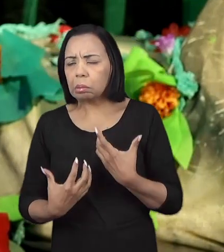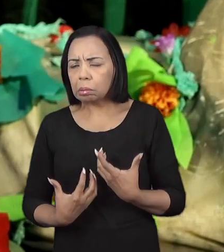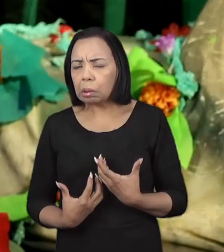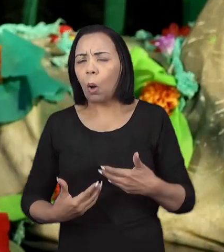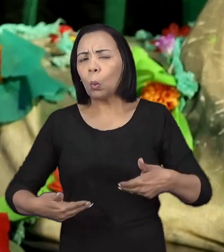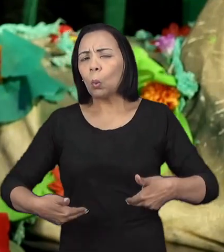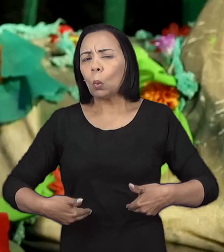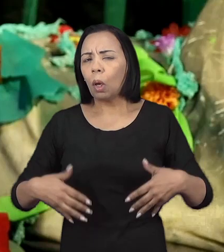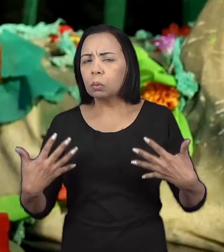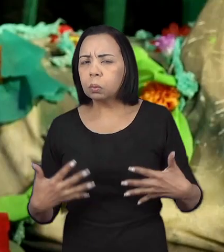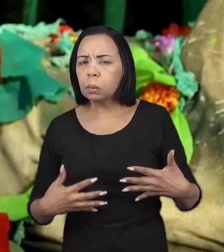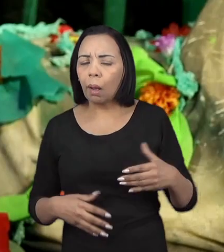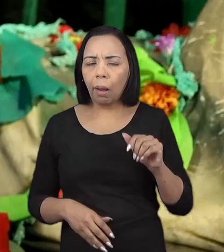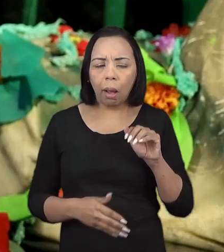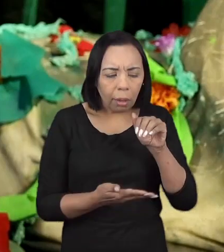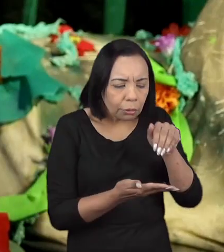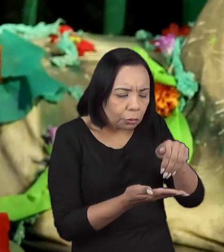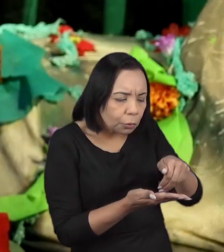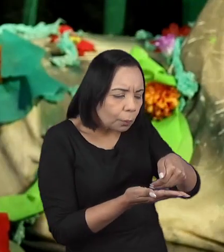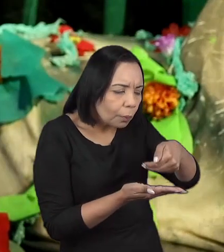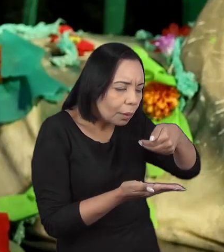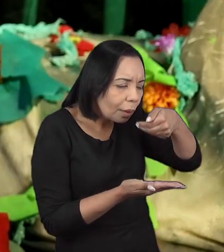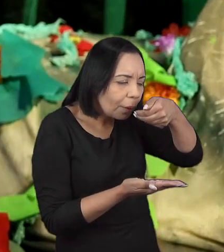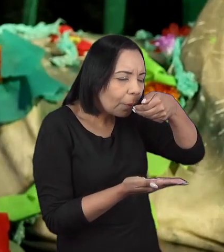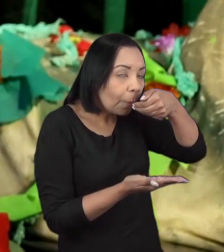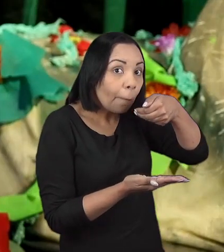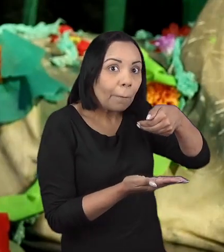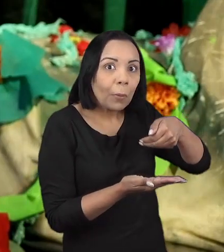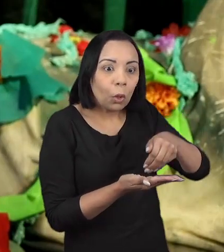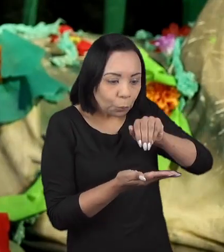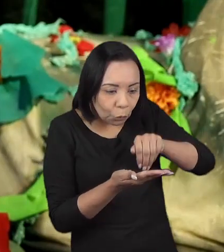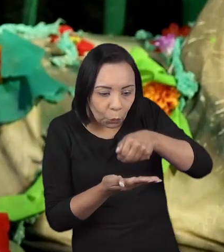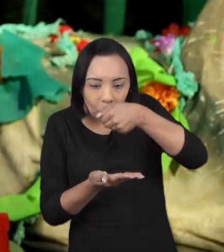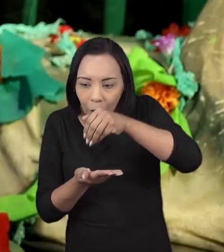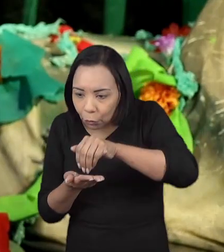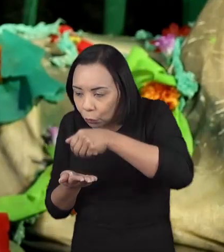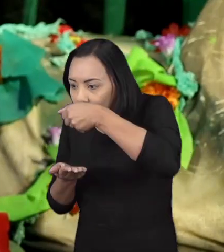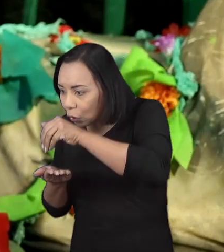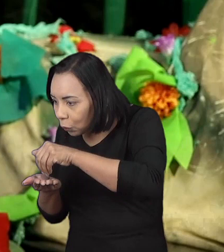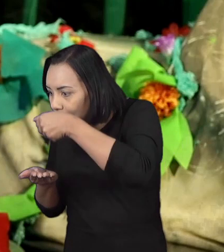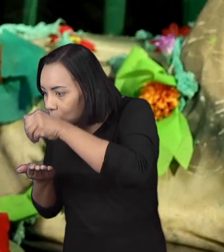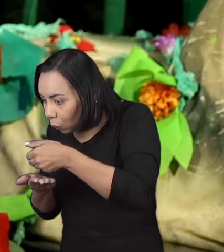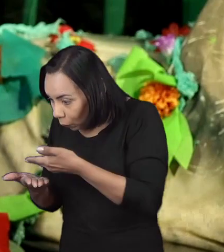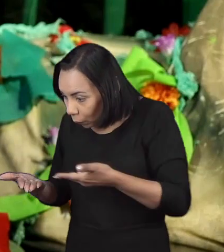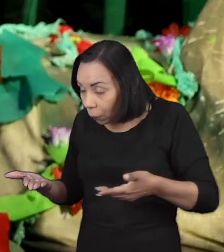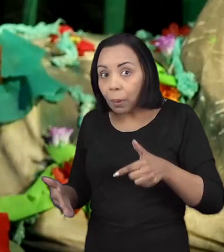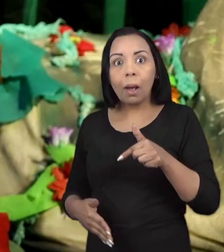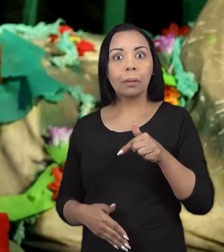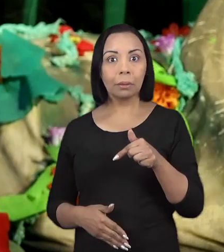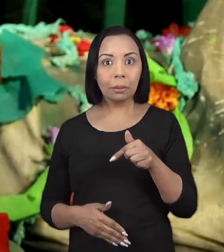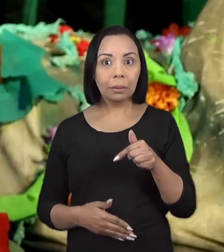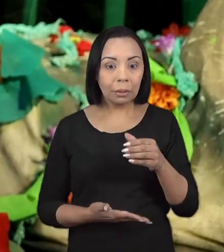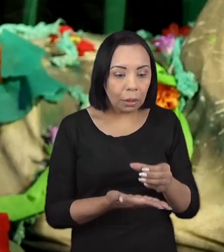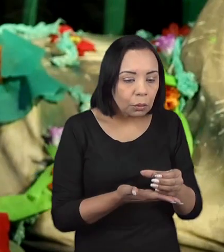com fome, experimentou um pouquinho da sopa que havia em 7 pratinhos sobre a mesa. Também tomou um